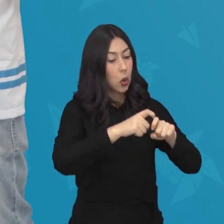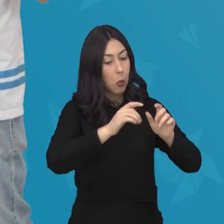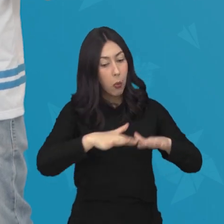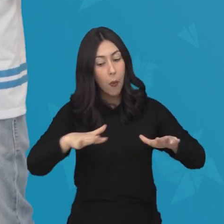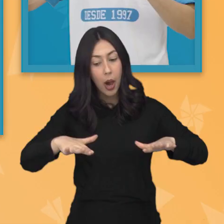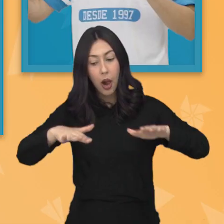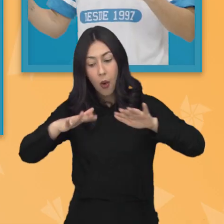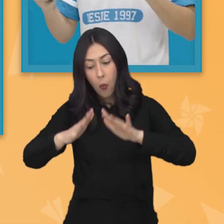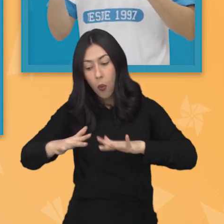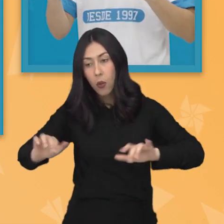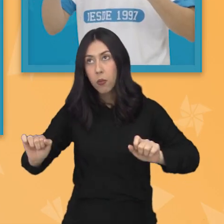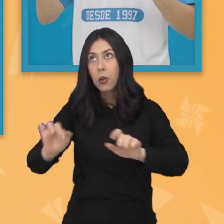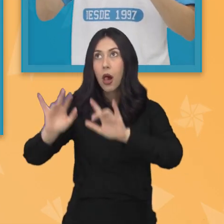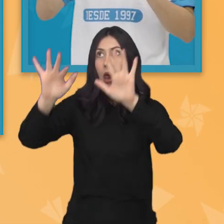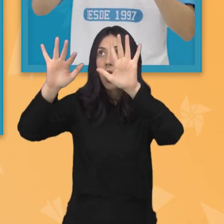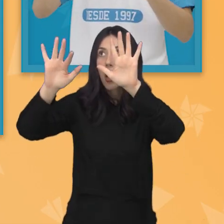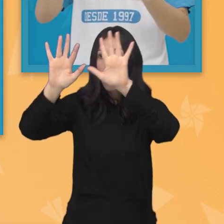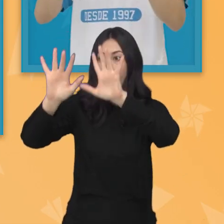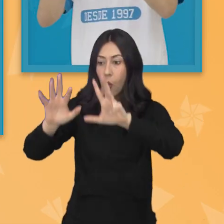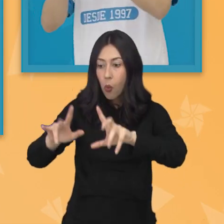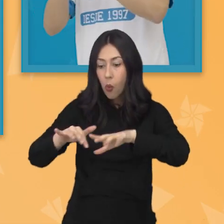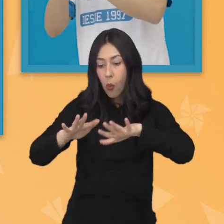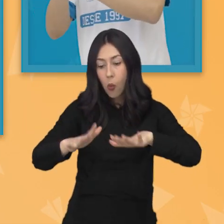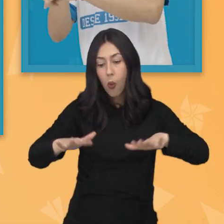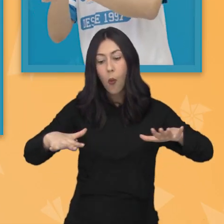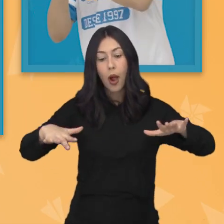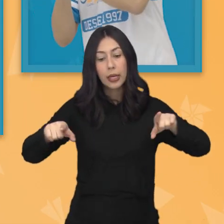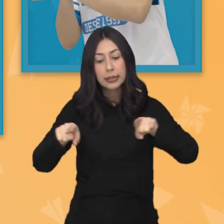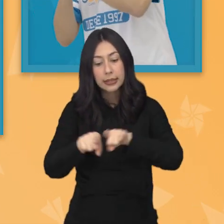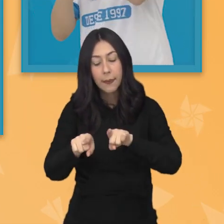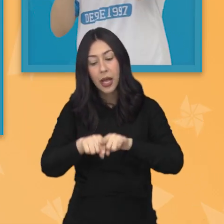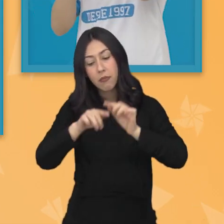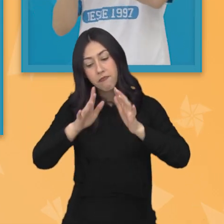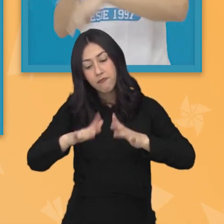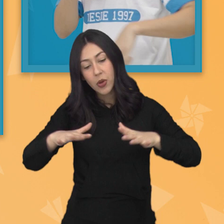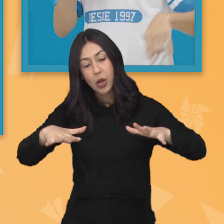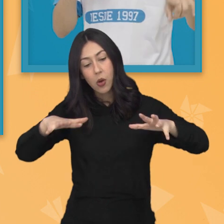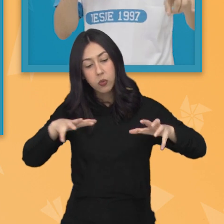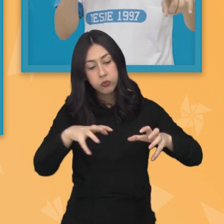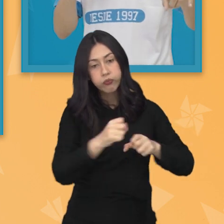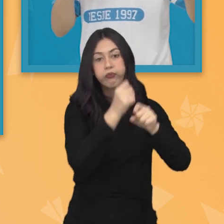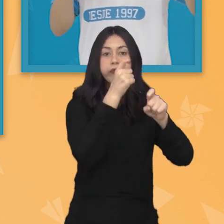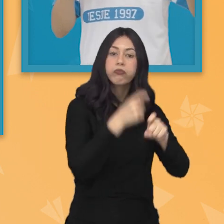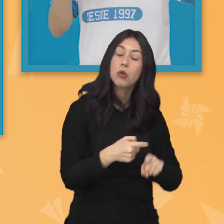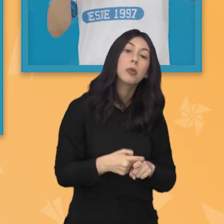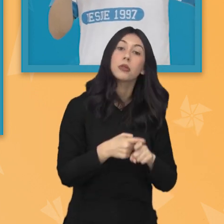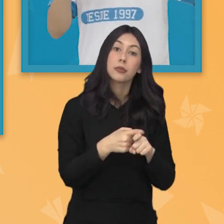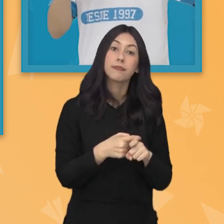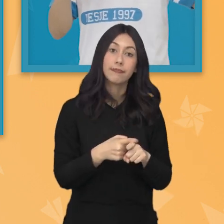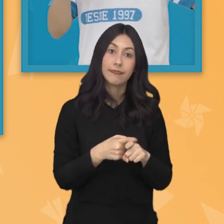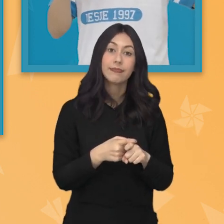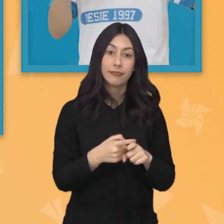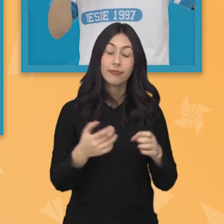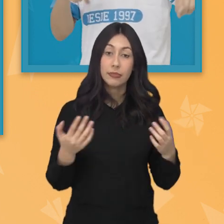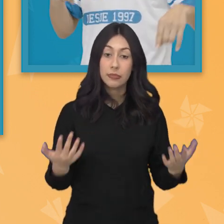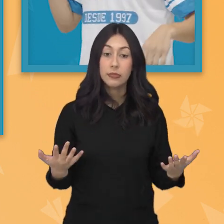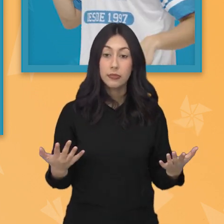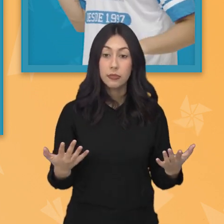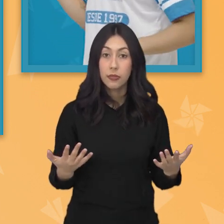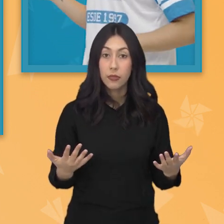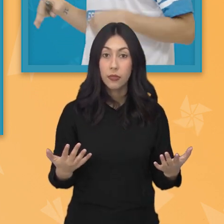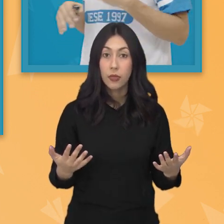para gasoso, vice-versa, e também de sólido para gasoso direto e de gasoso para líquido, ou de gasoso para